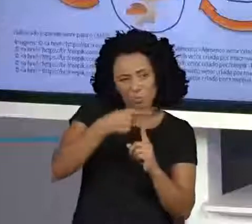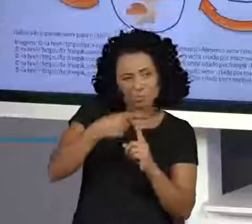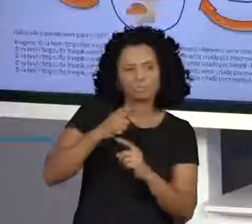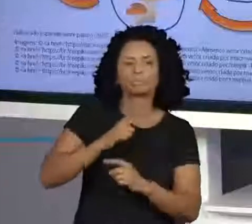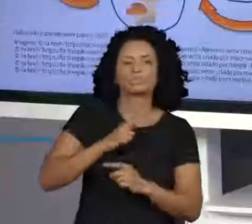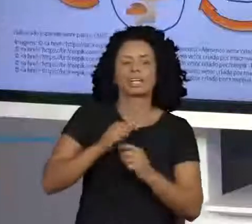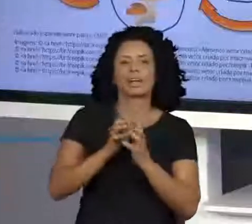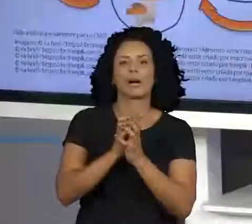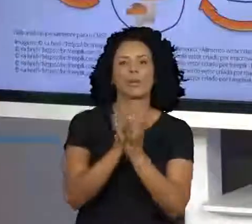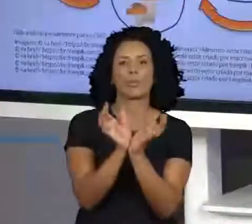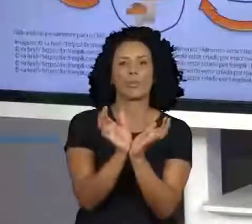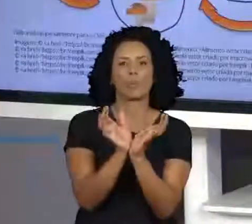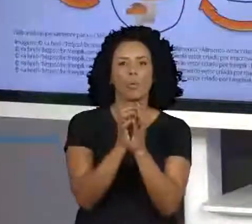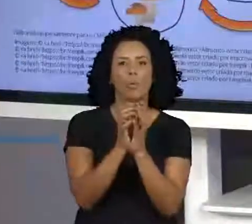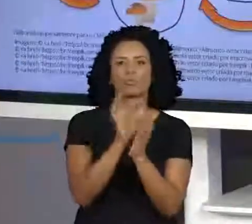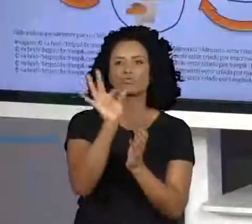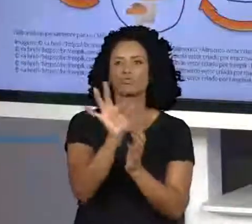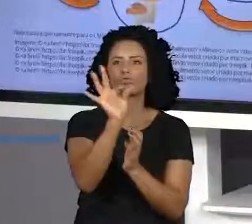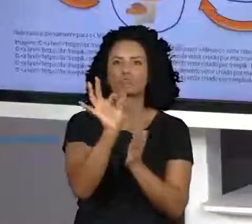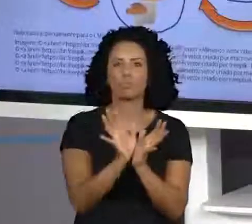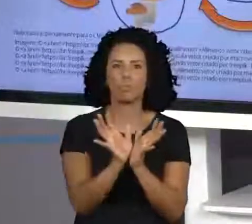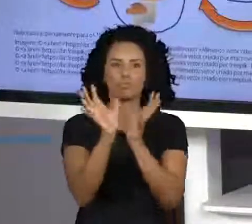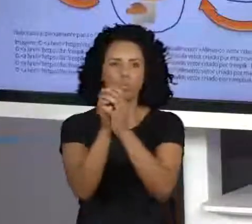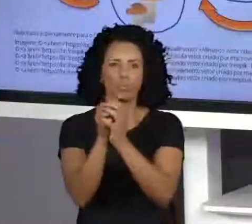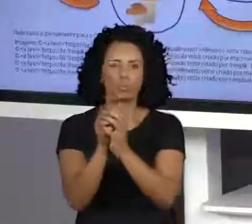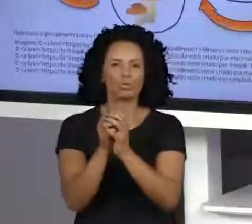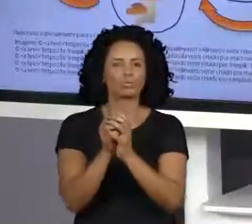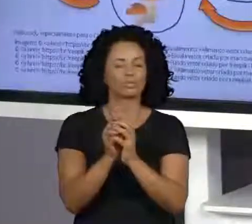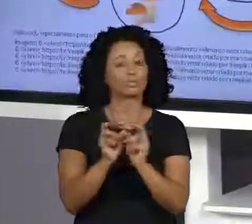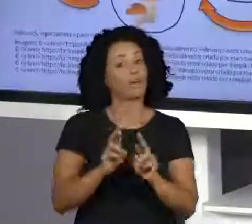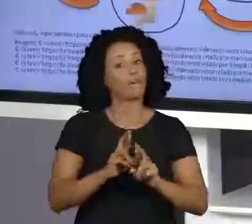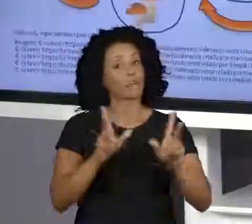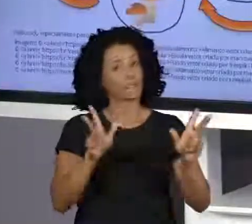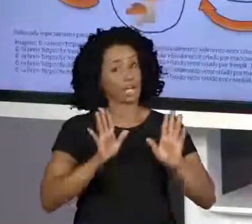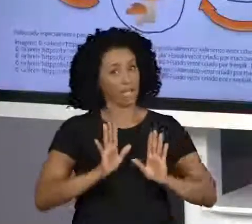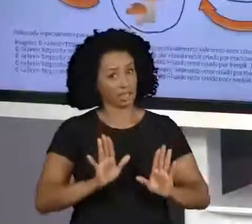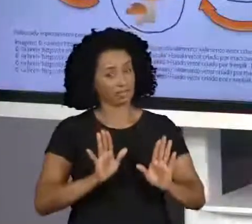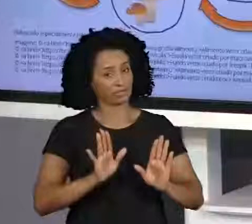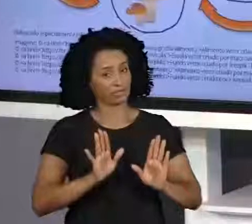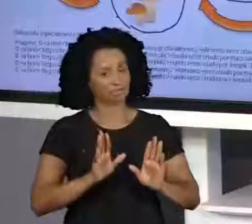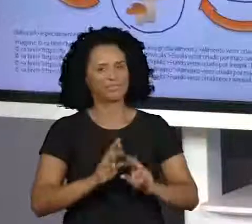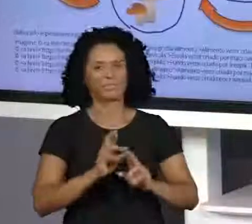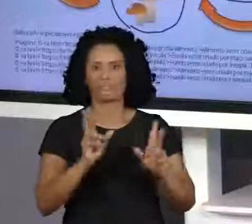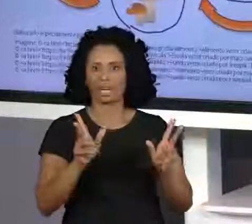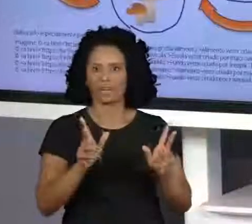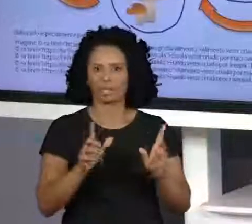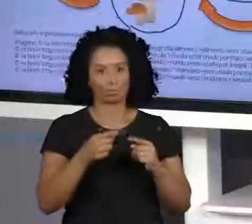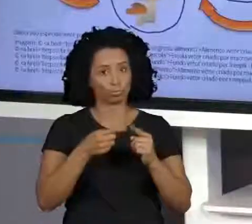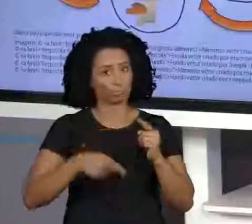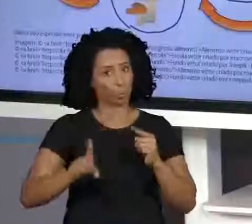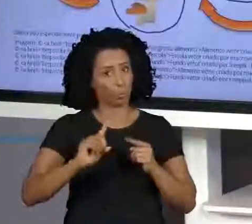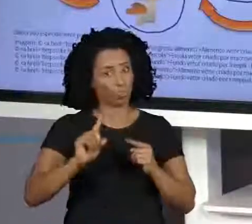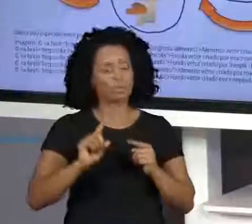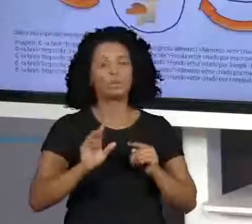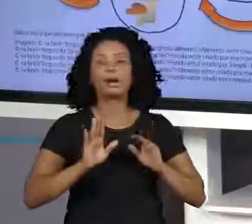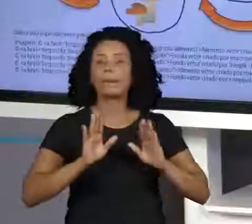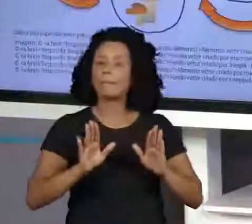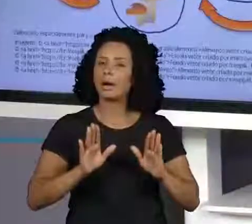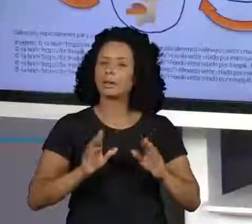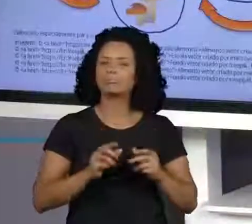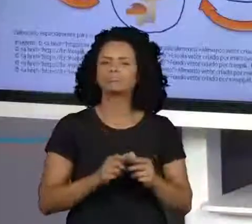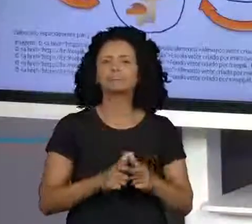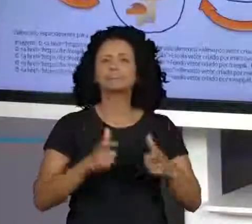boquinha, mas isso daí é uma outra coisa, um outro tipo de planta, plantas carnívoras. Mas as plantas, em geral, elas não